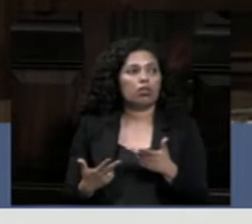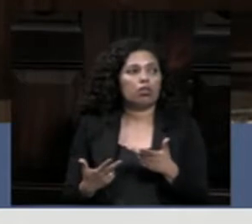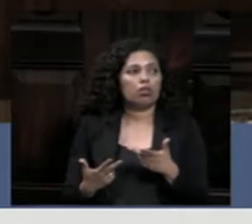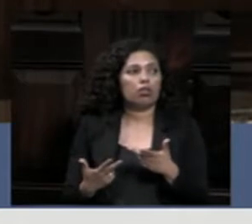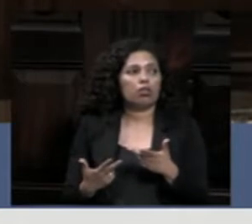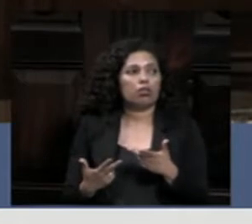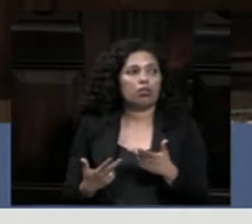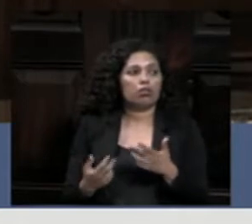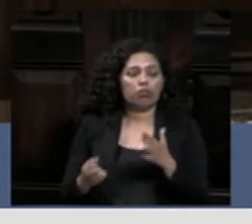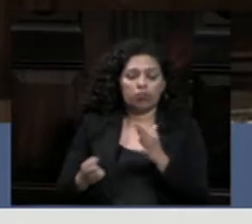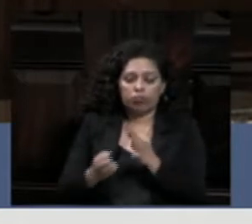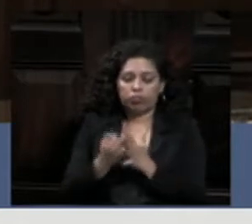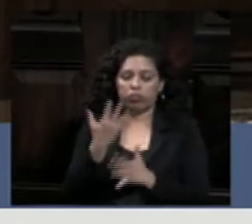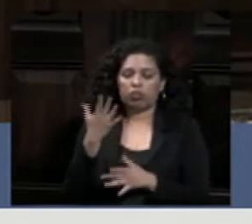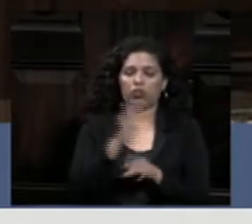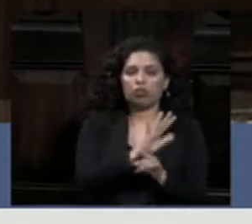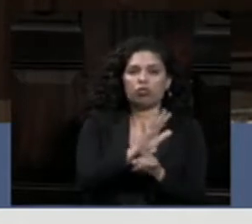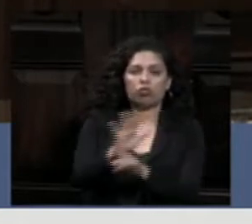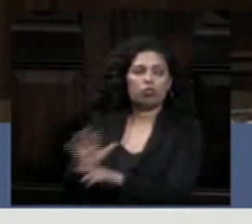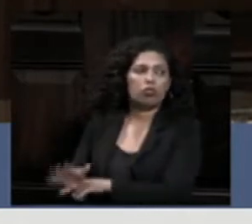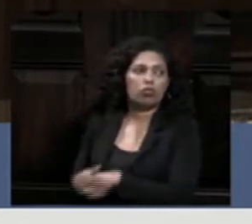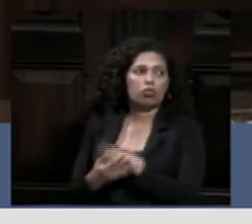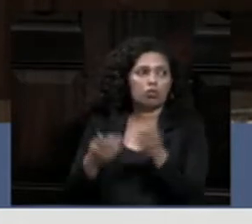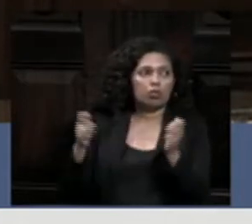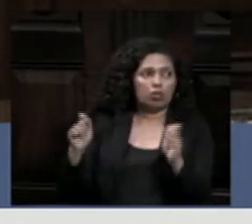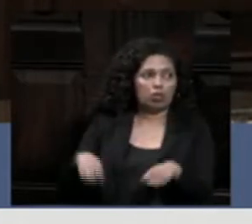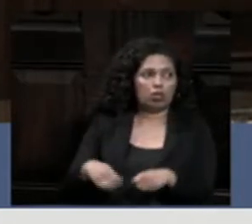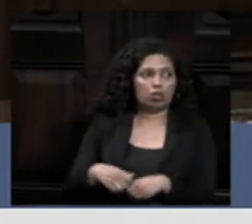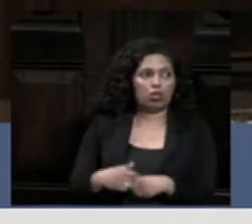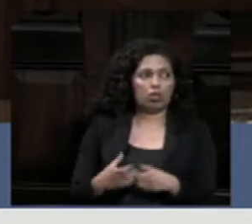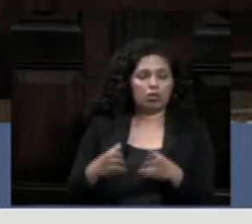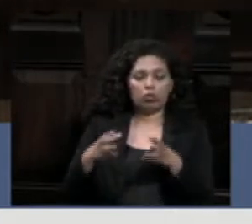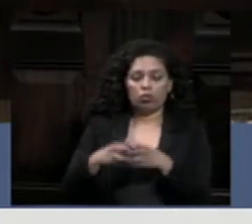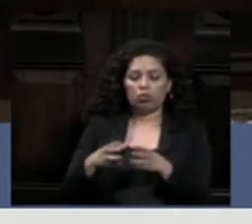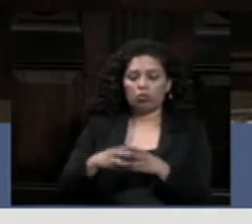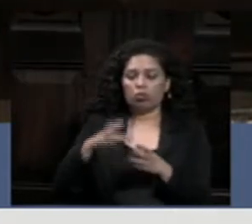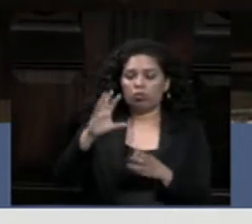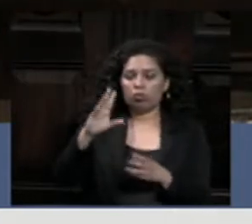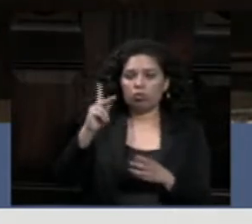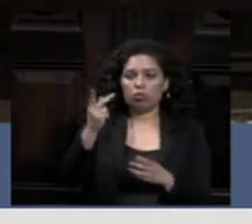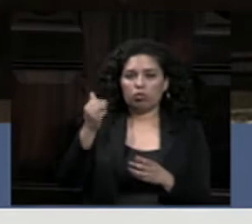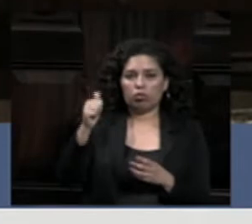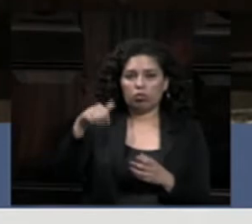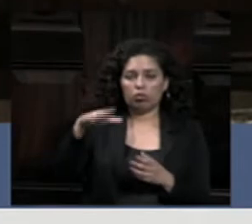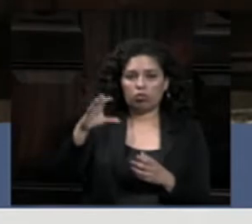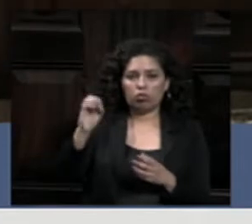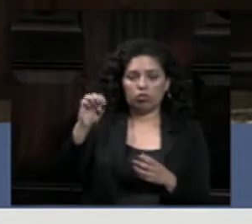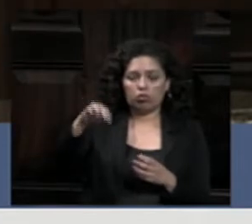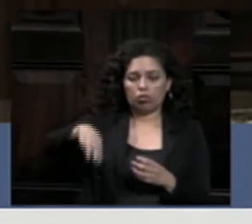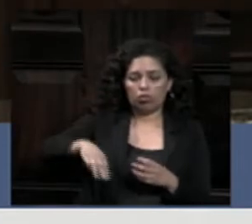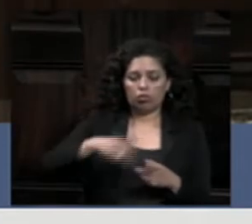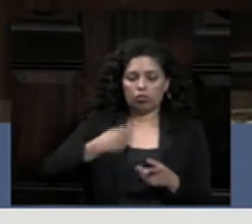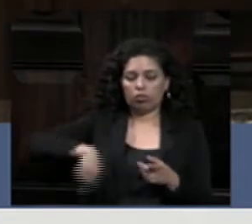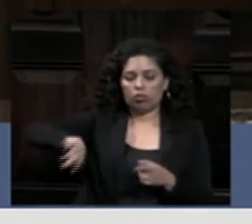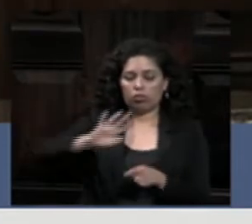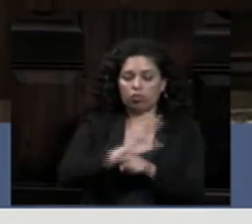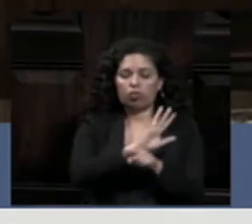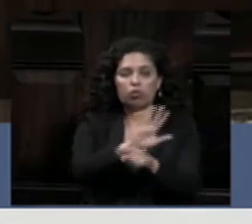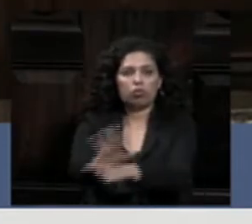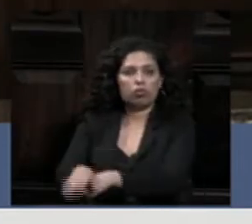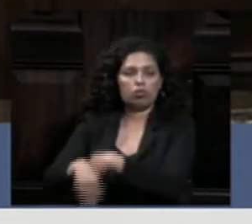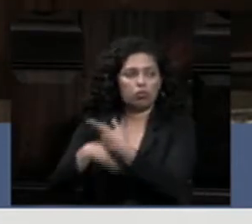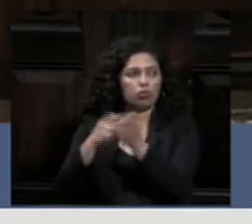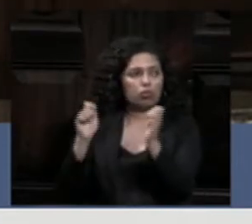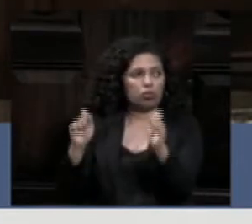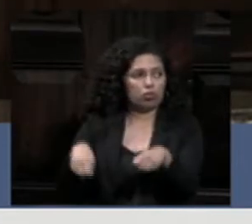pessoa, né? Eu acho que o Chacon merece todas as homenagens. Eu acho que a sede do CREA deve ter o nome dele, por exemplo, né?